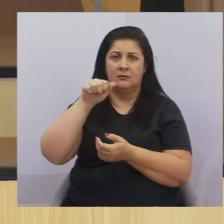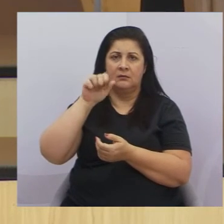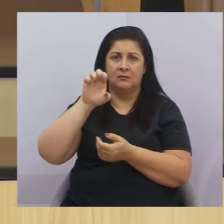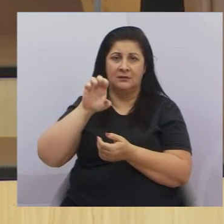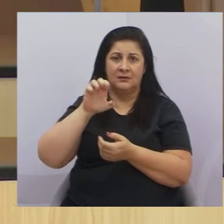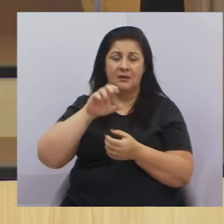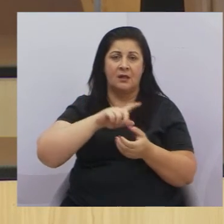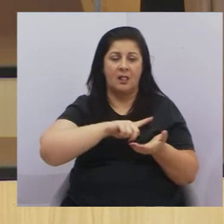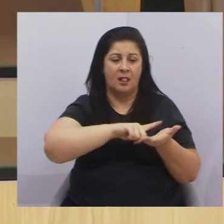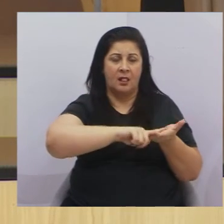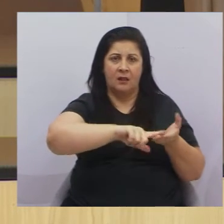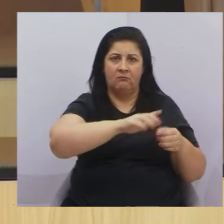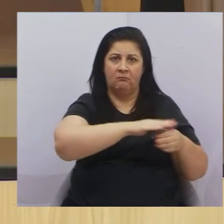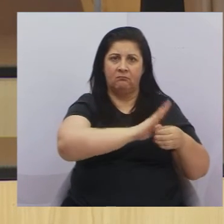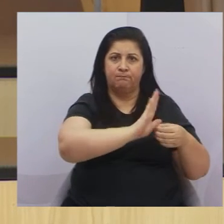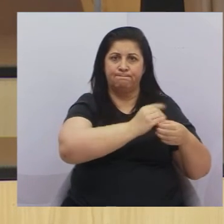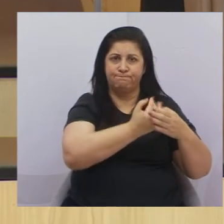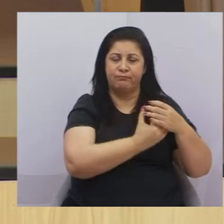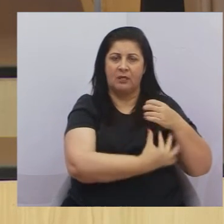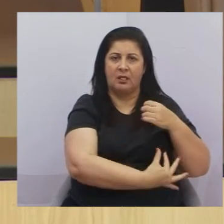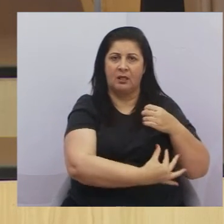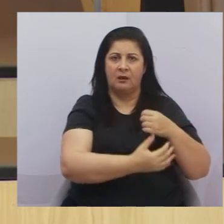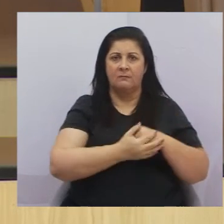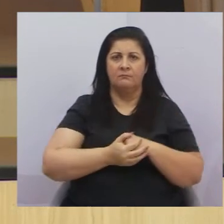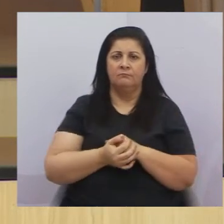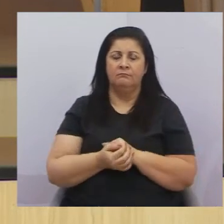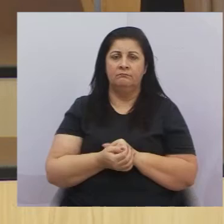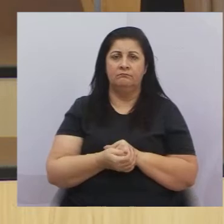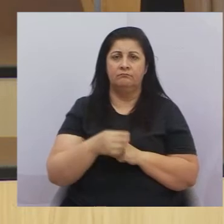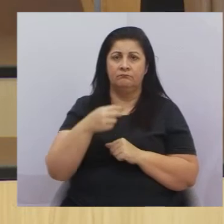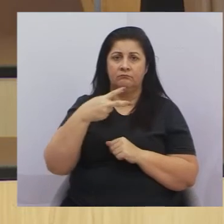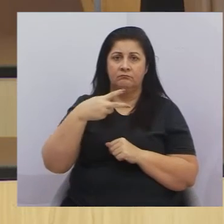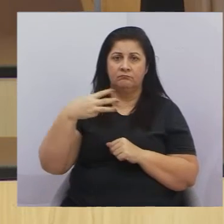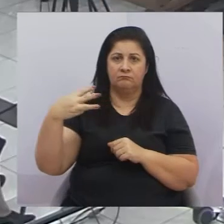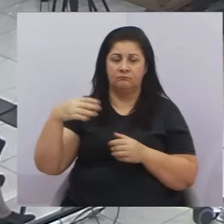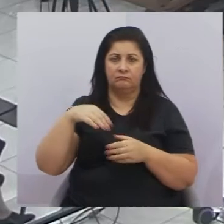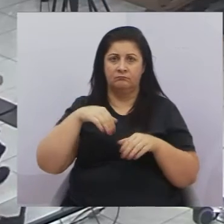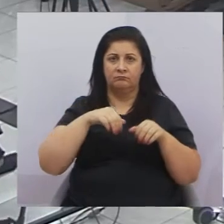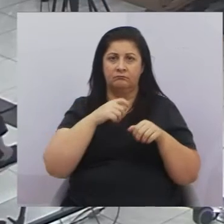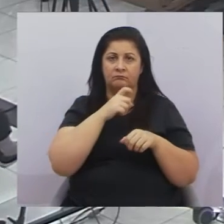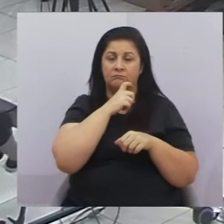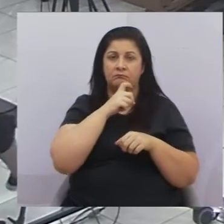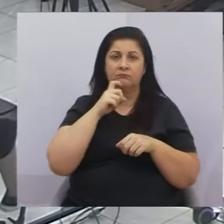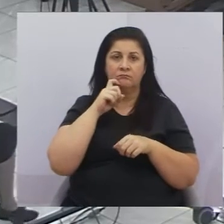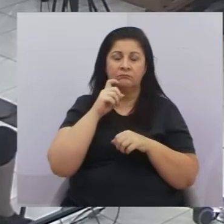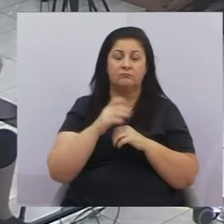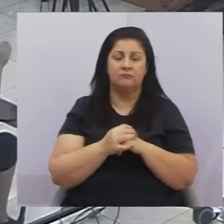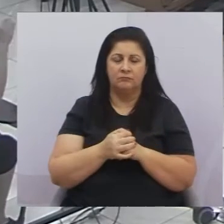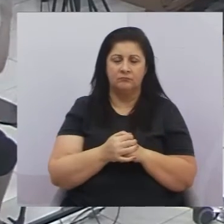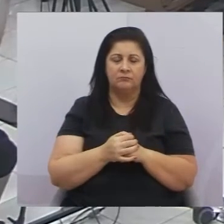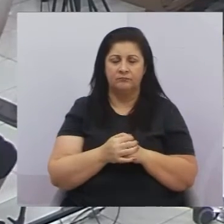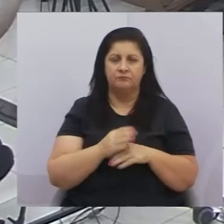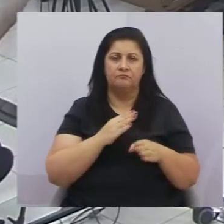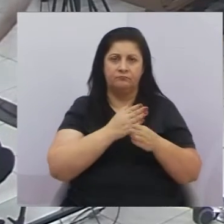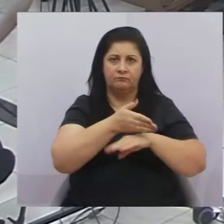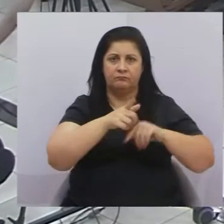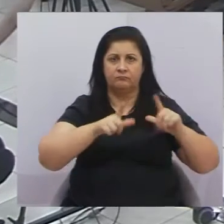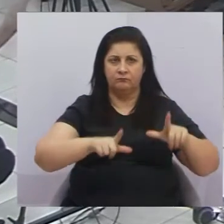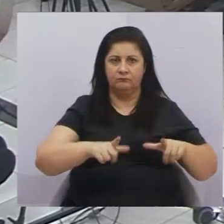fossas. Considerando que em 23 de setembro último estive novamente no local, conforme foto